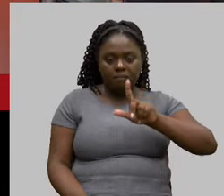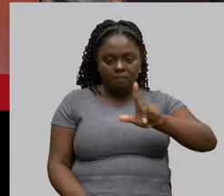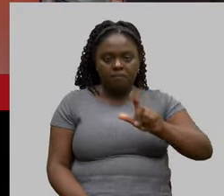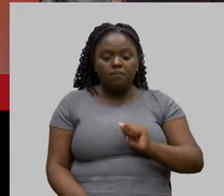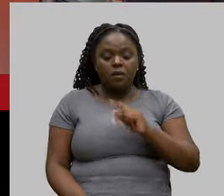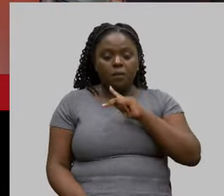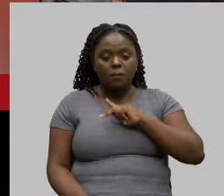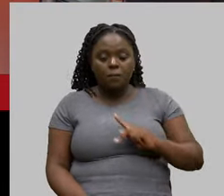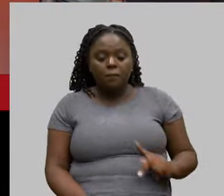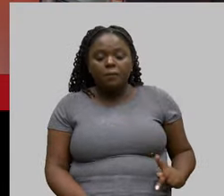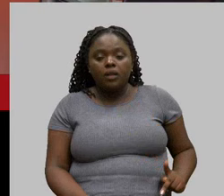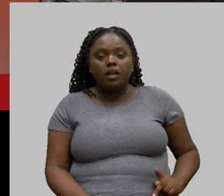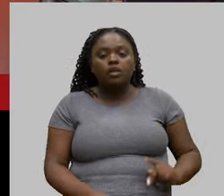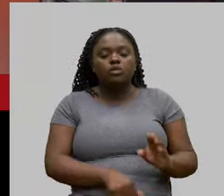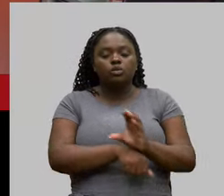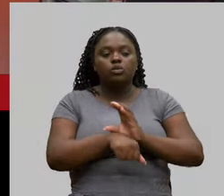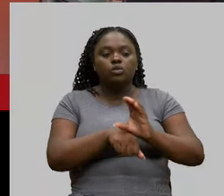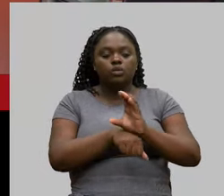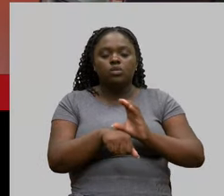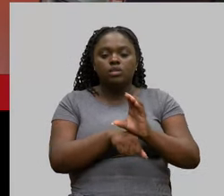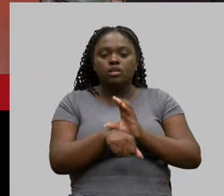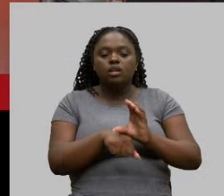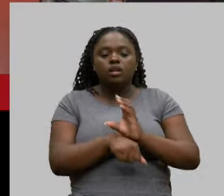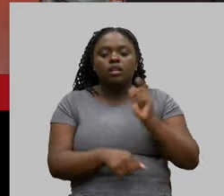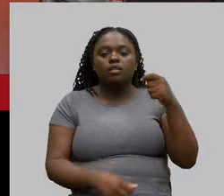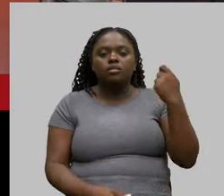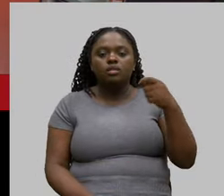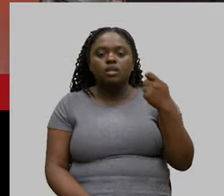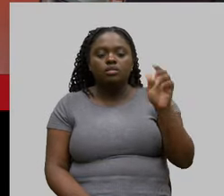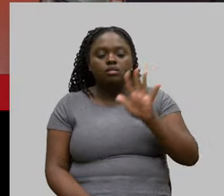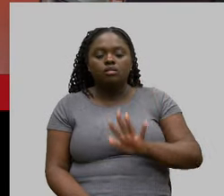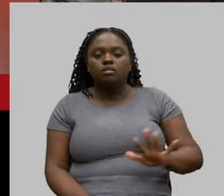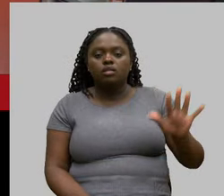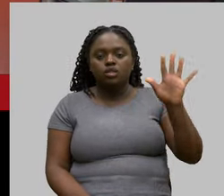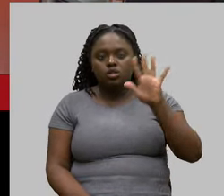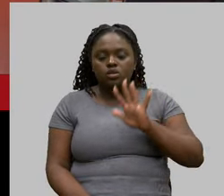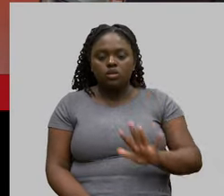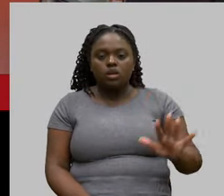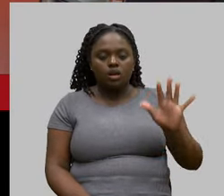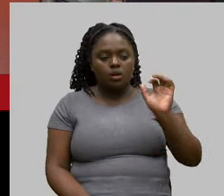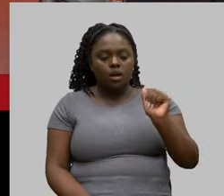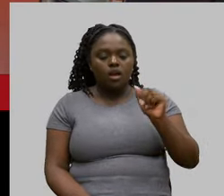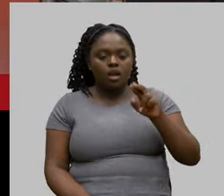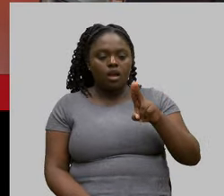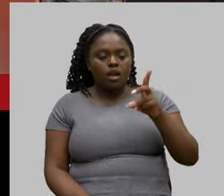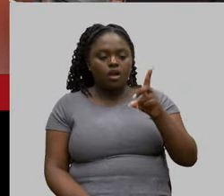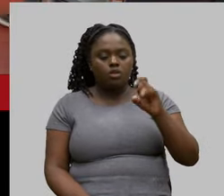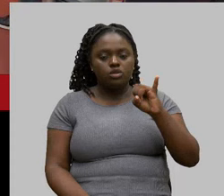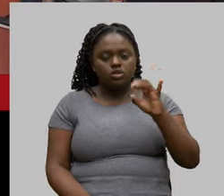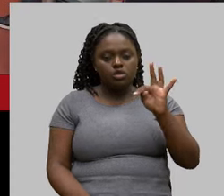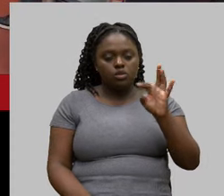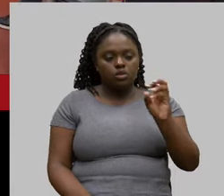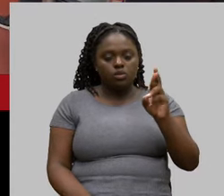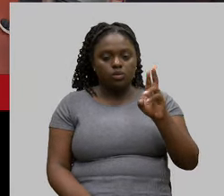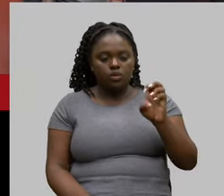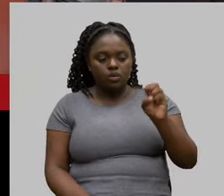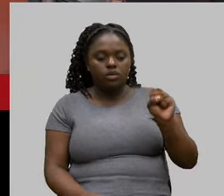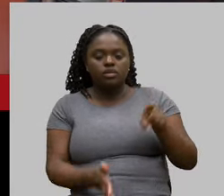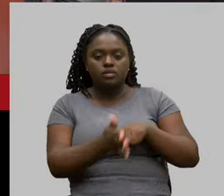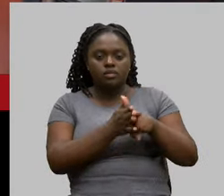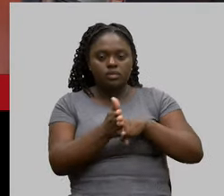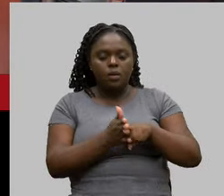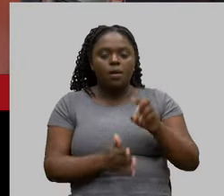Presidente do Conselho executivo da Associação Nacional dos auditores fiscais da Receita Federal do Brasil